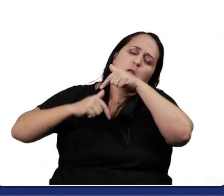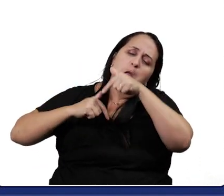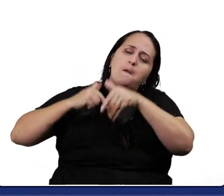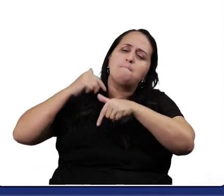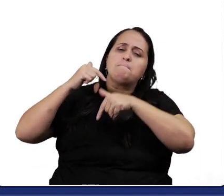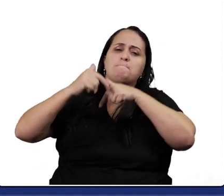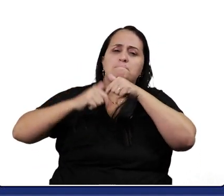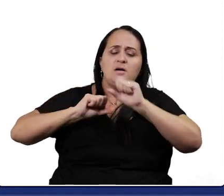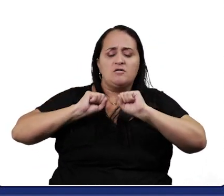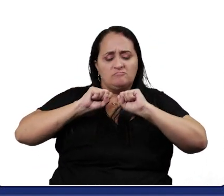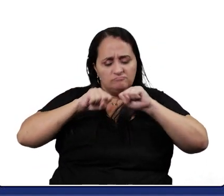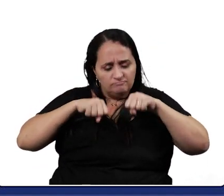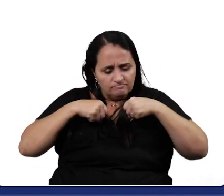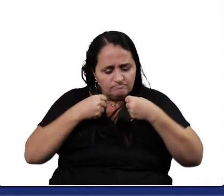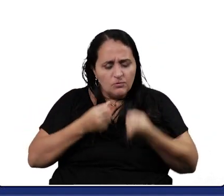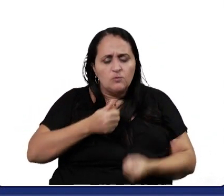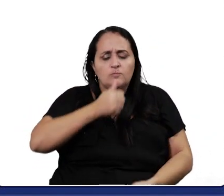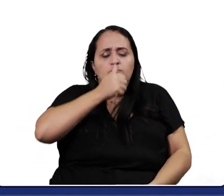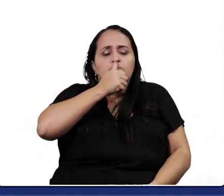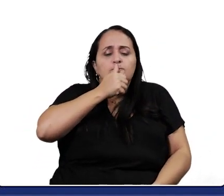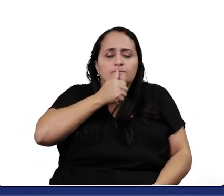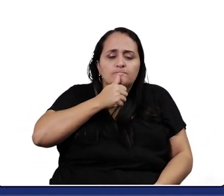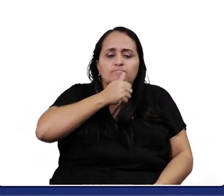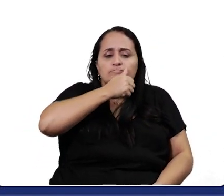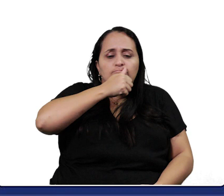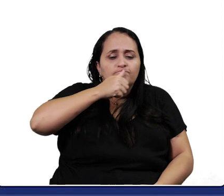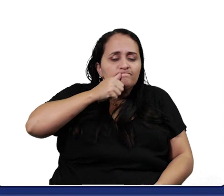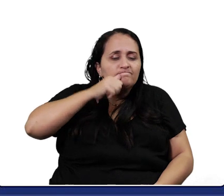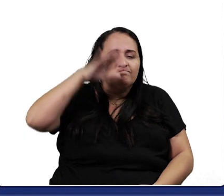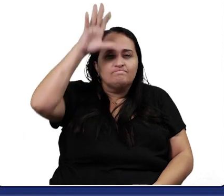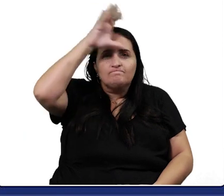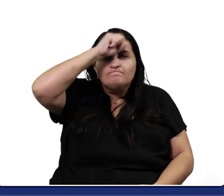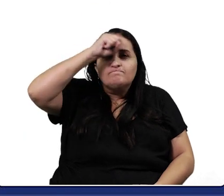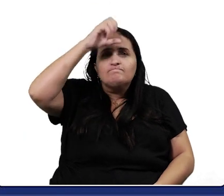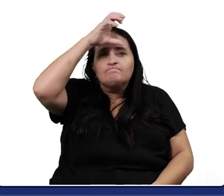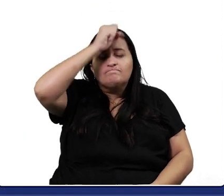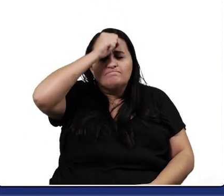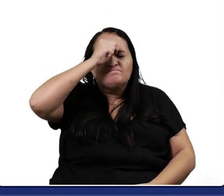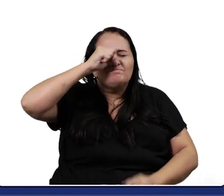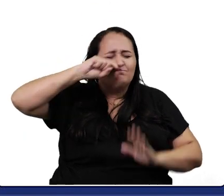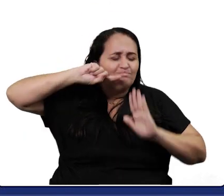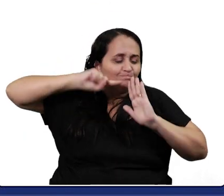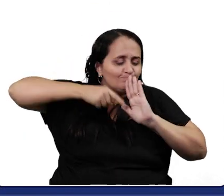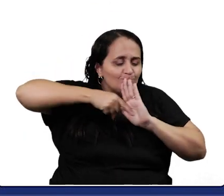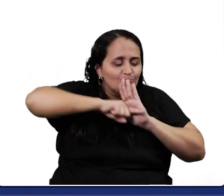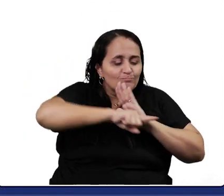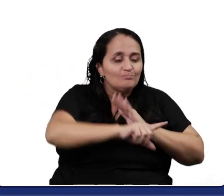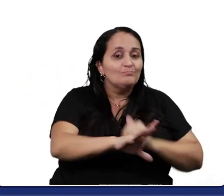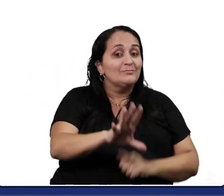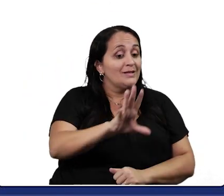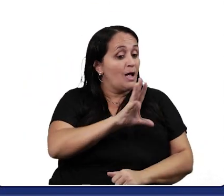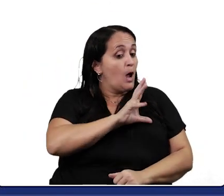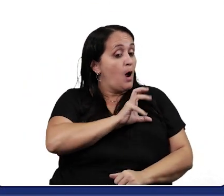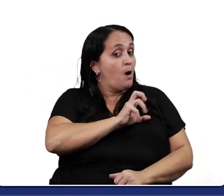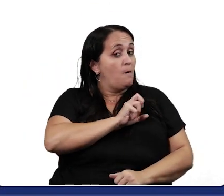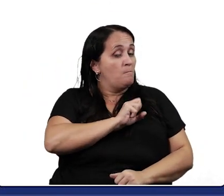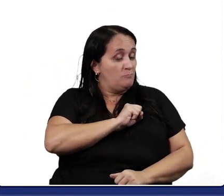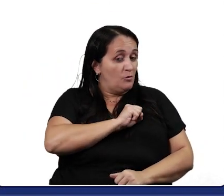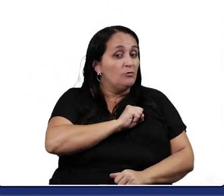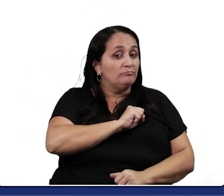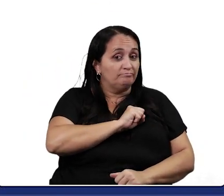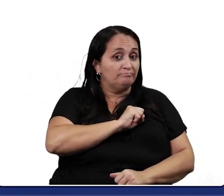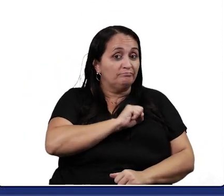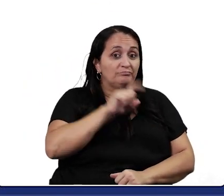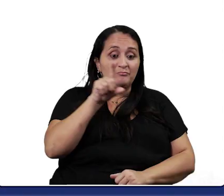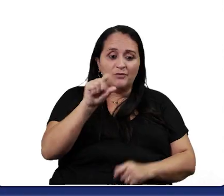perseverança, aprendizado, sacrifício e, mais que tudo, amor pelo que você está fazendo